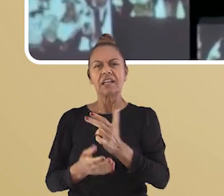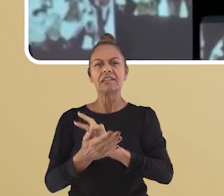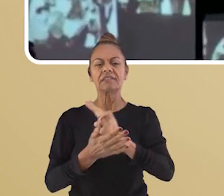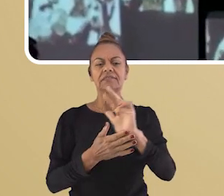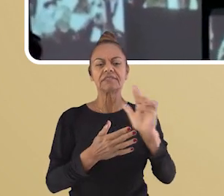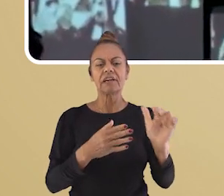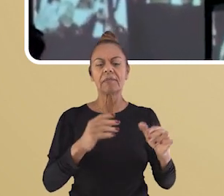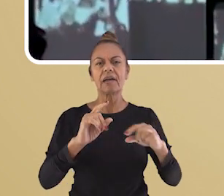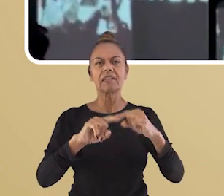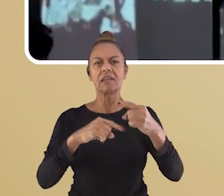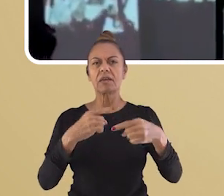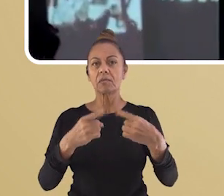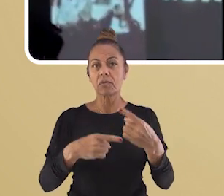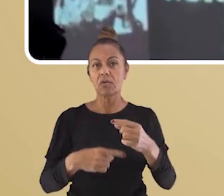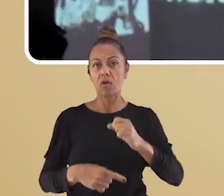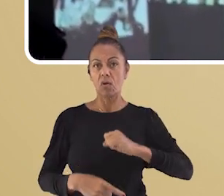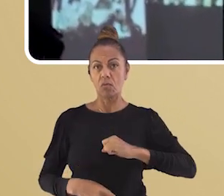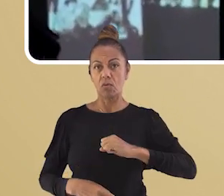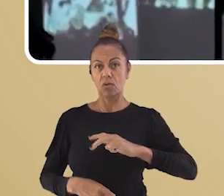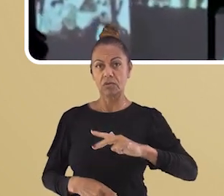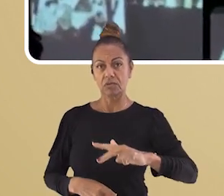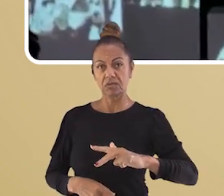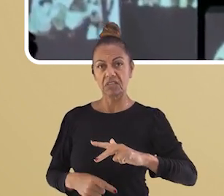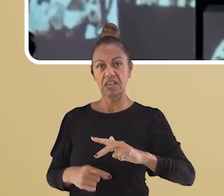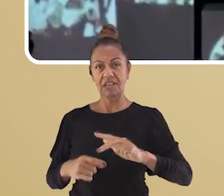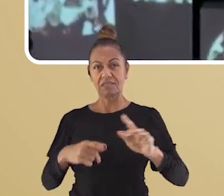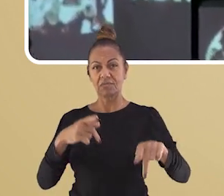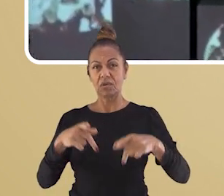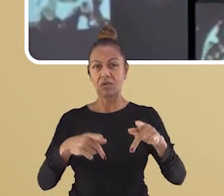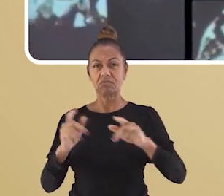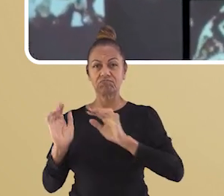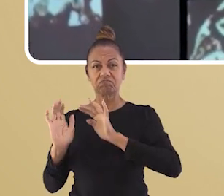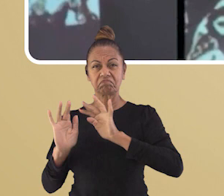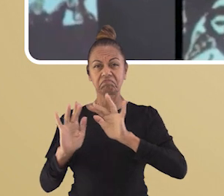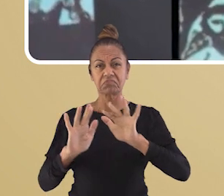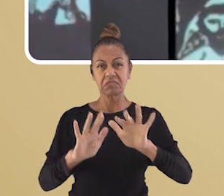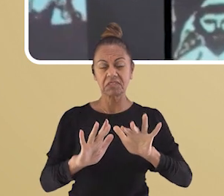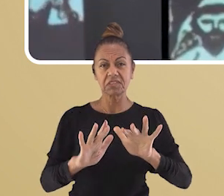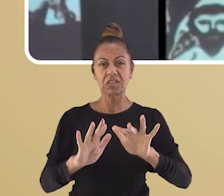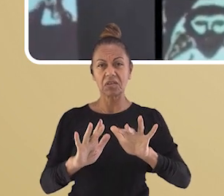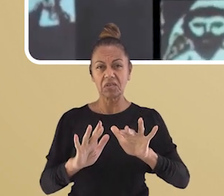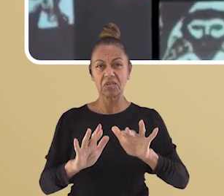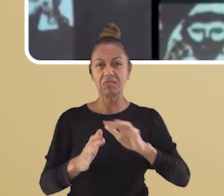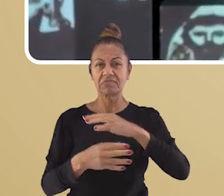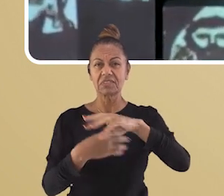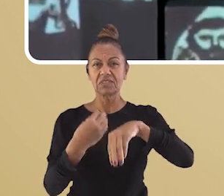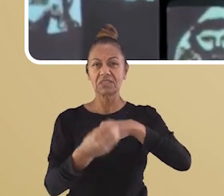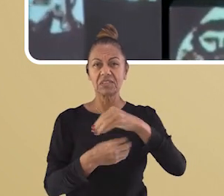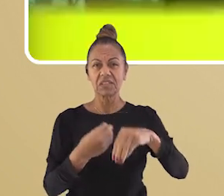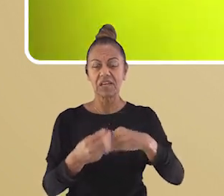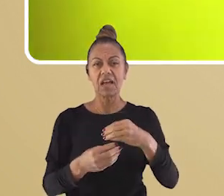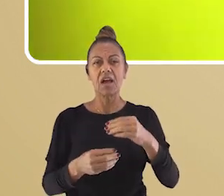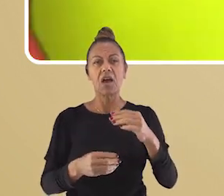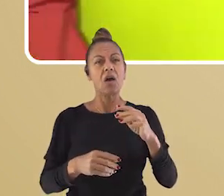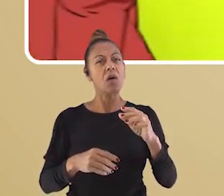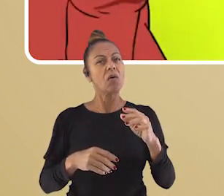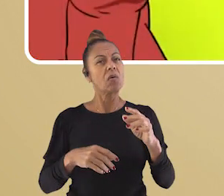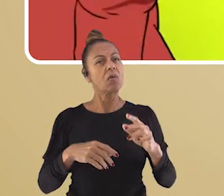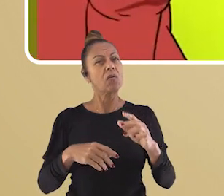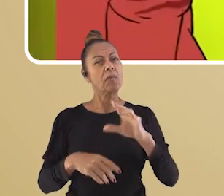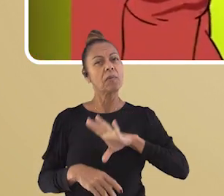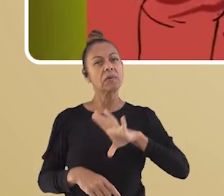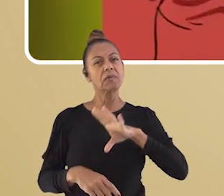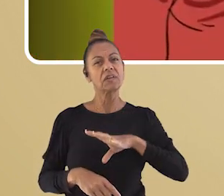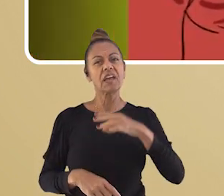povos, criou-se aqui o chamado português brasileiro. Será que existe alguma unidade linguística no português falado no Brasil?